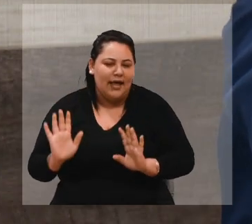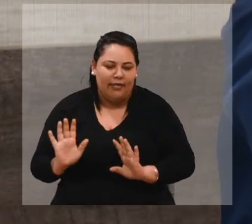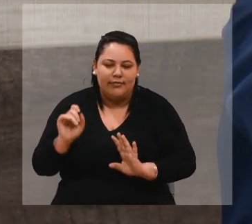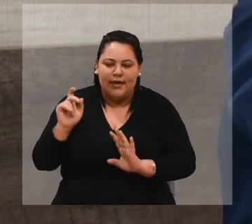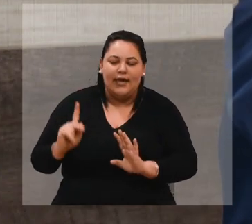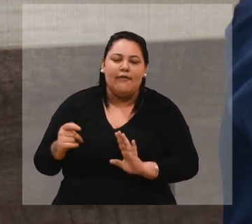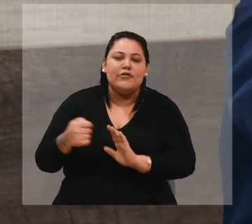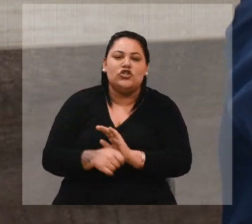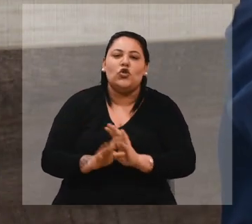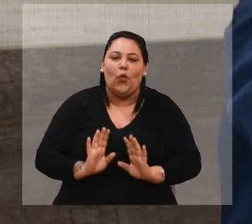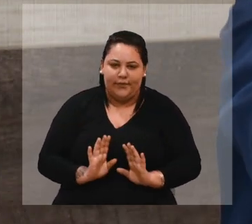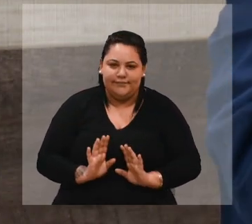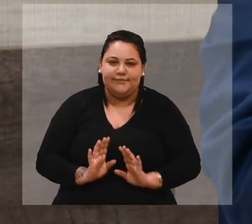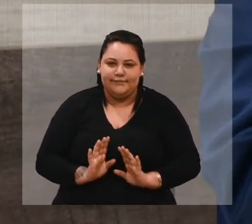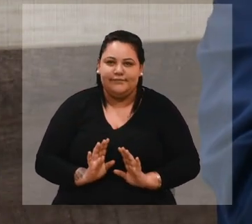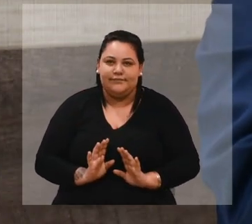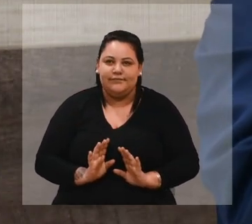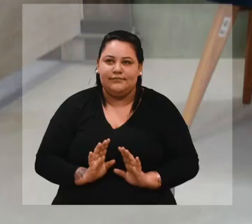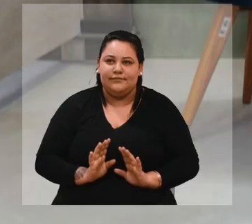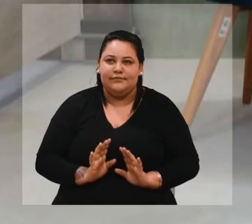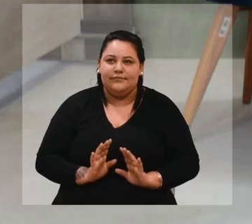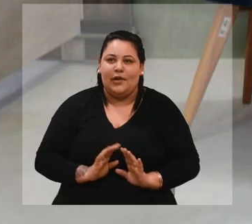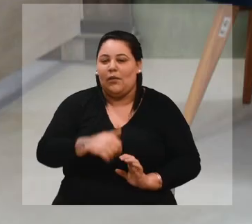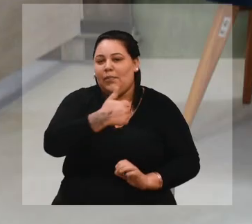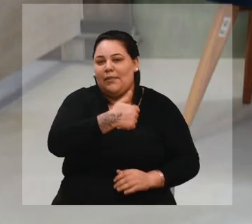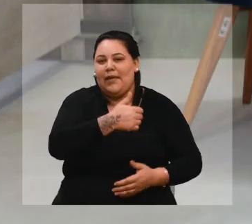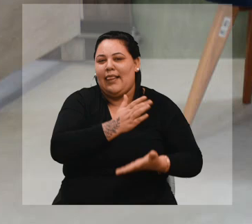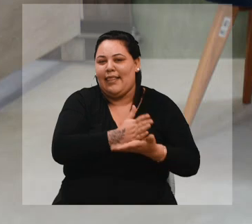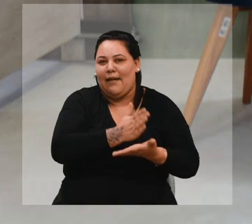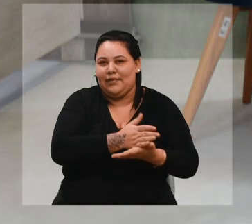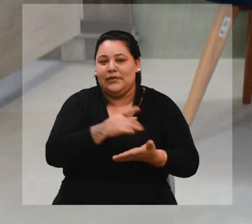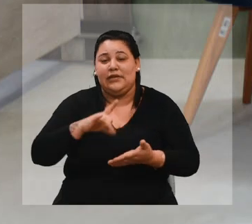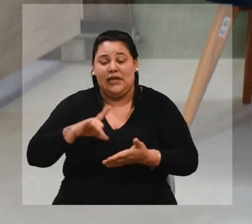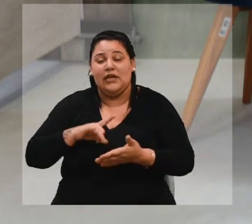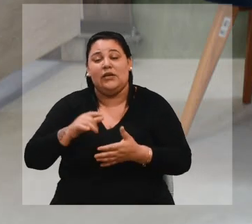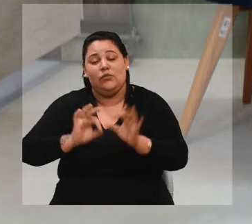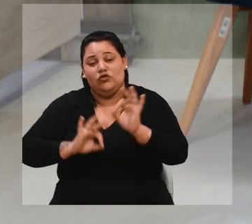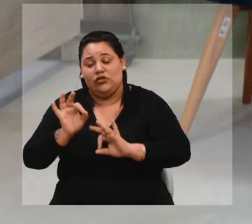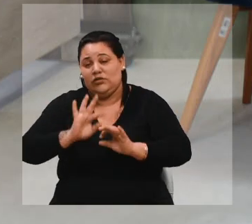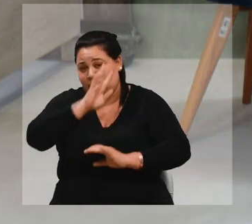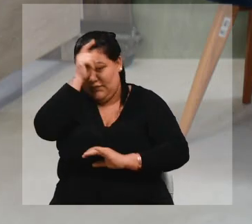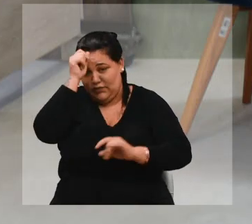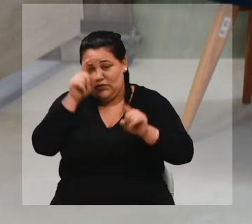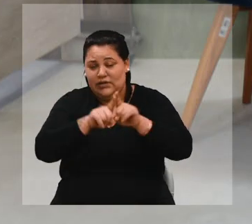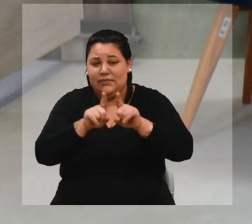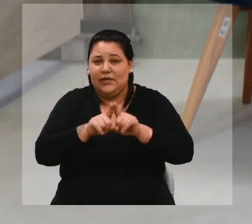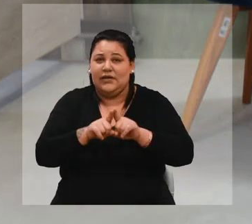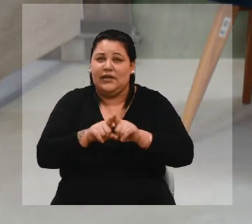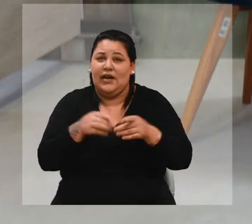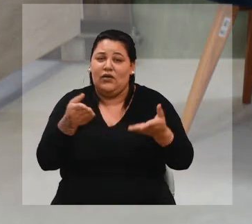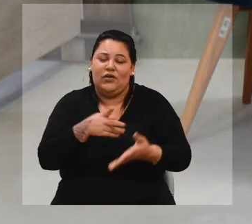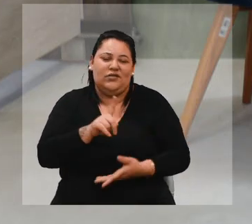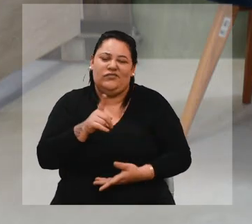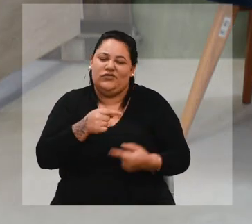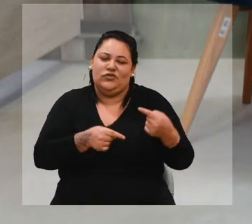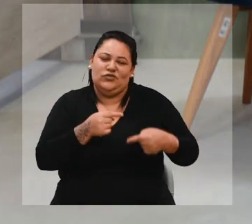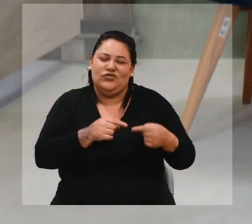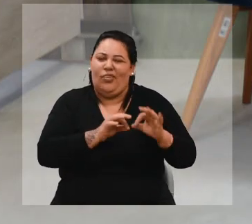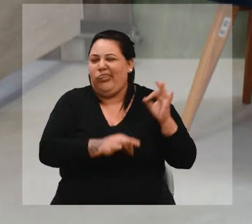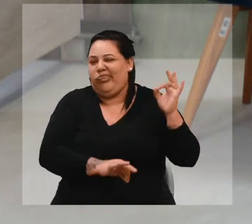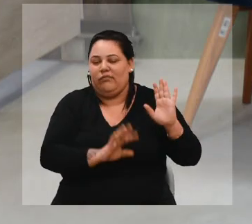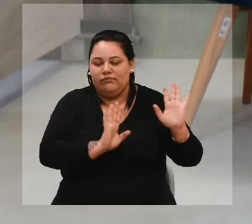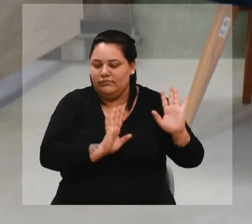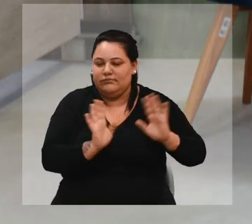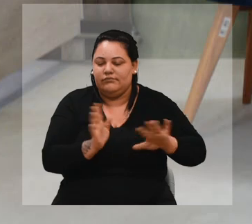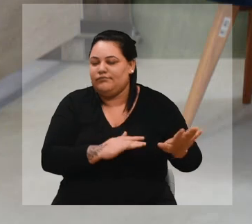né, investidores. Existe um anteprojeto da prefeitura. Isso, anteprojeto, que aqui eu não vou discutir, porque é um projeto grande,